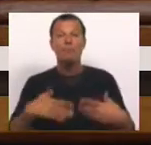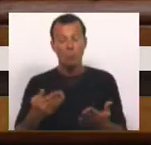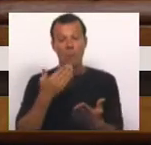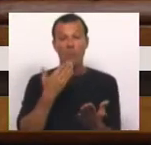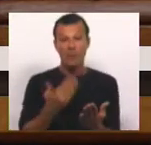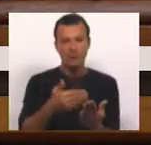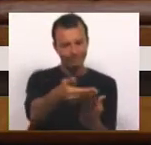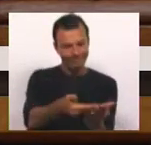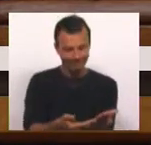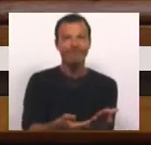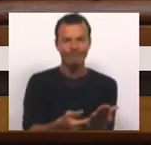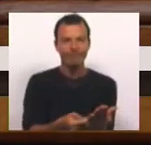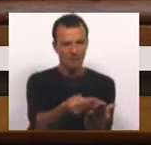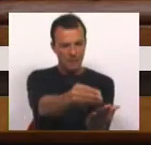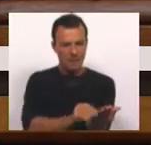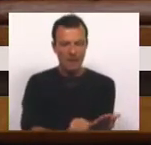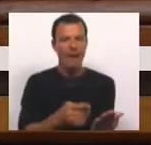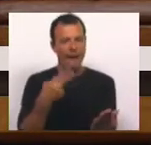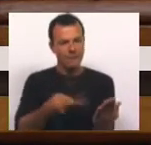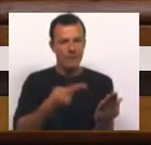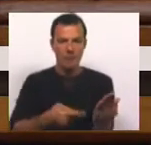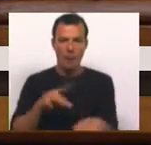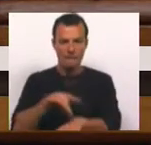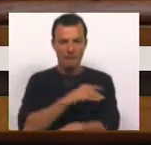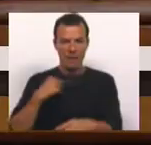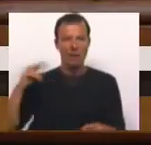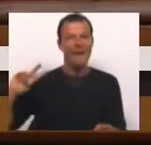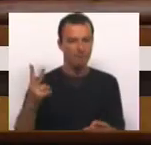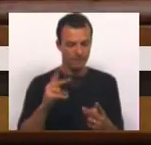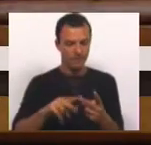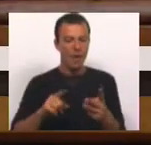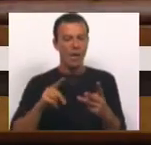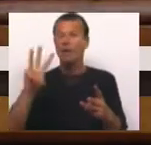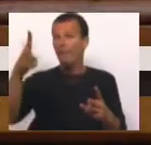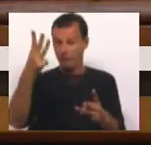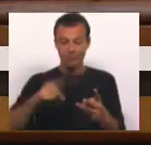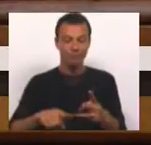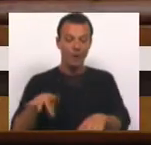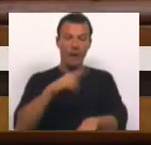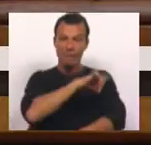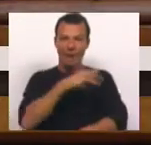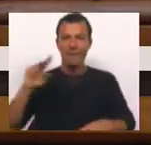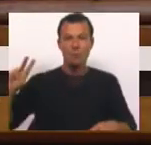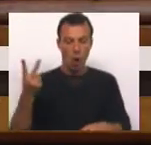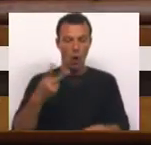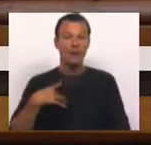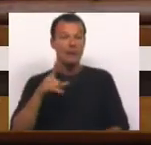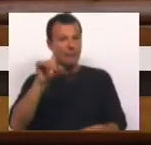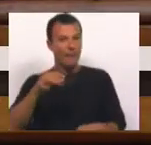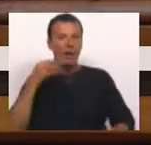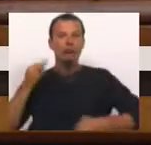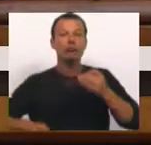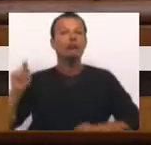por uma comissão de verificação composta por 3 médicos, 2 enfermeiros e 2 juristas, com base num relatório positivo do